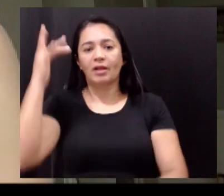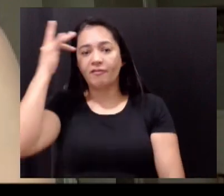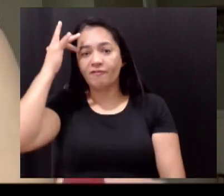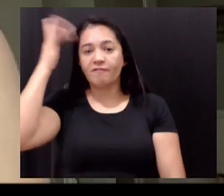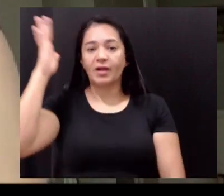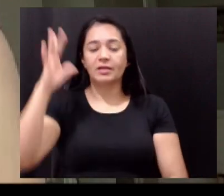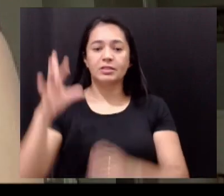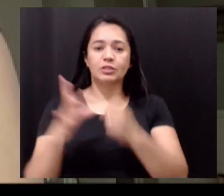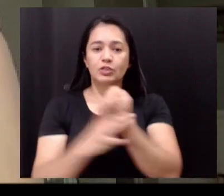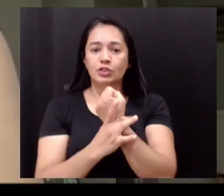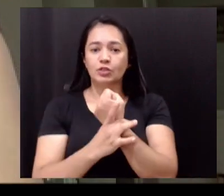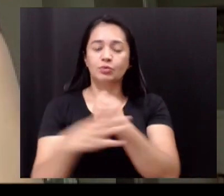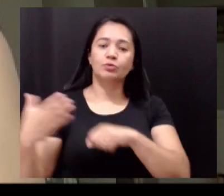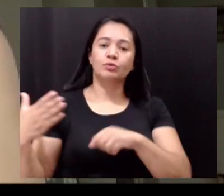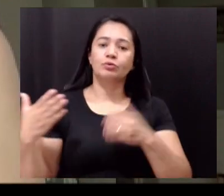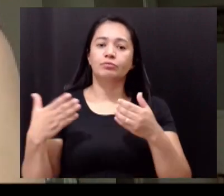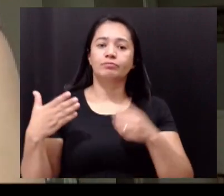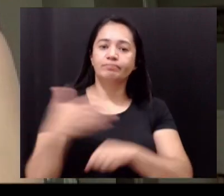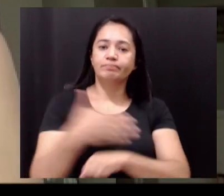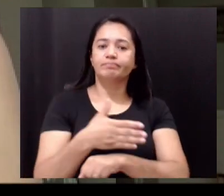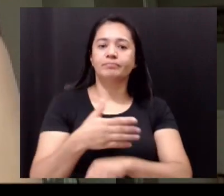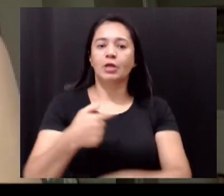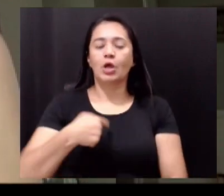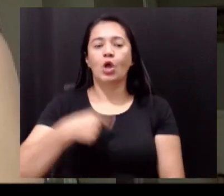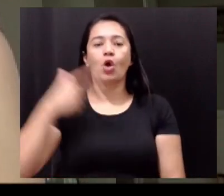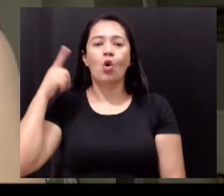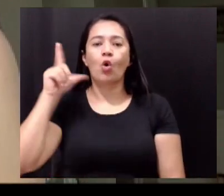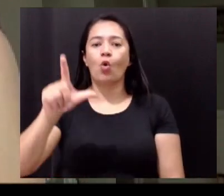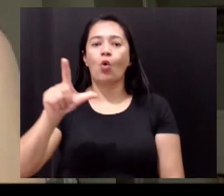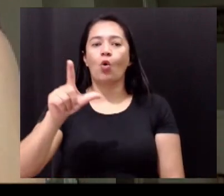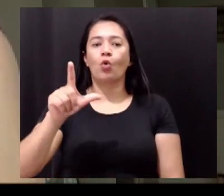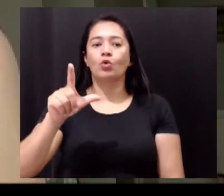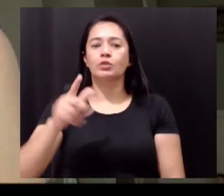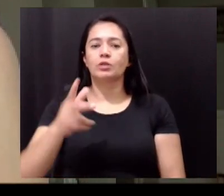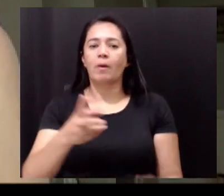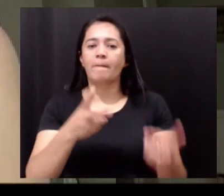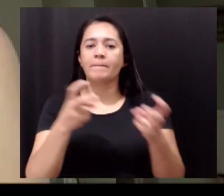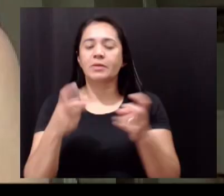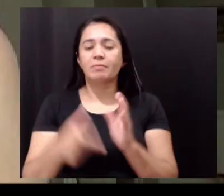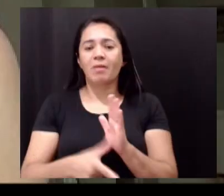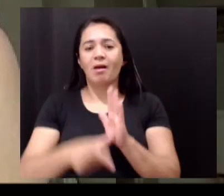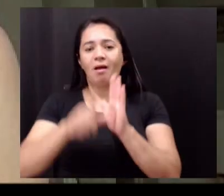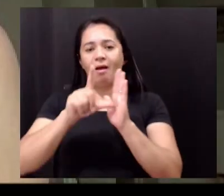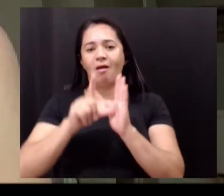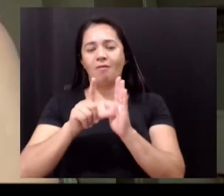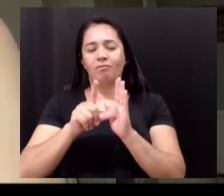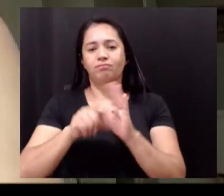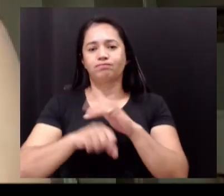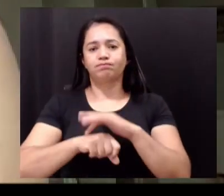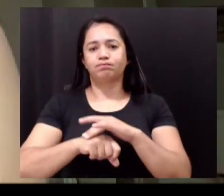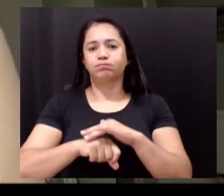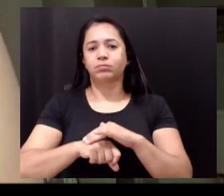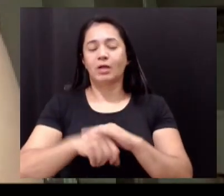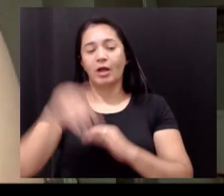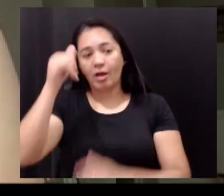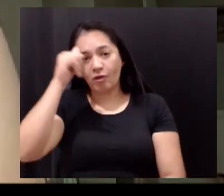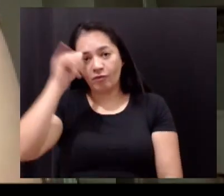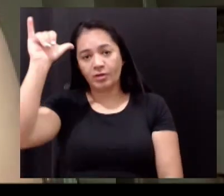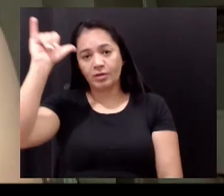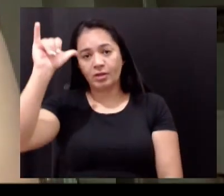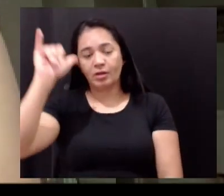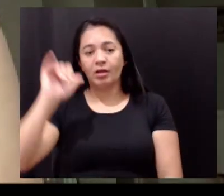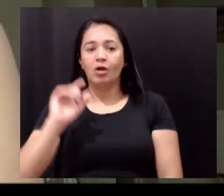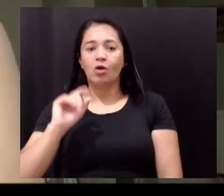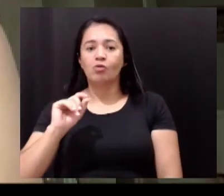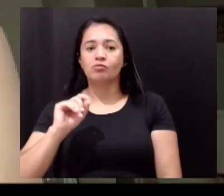acessível, eu consigo identificar muito precoce essa doença e evitar que esse número